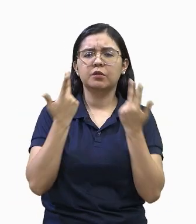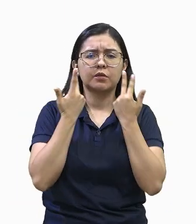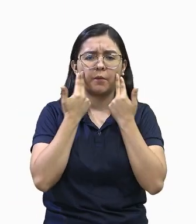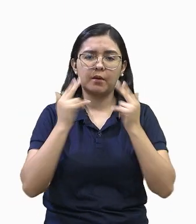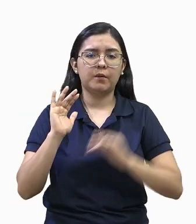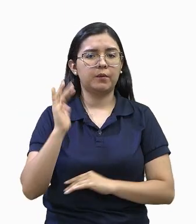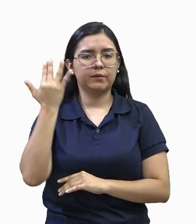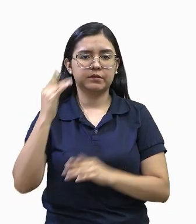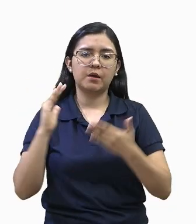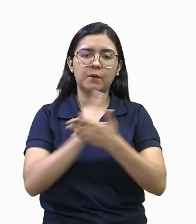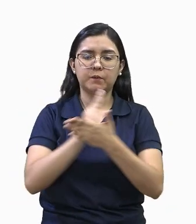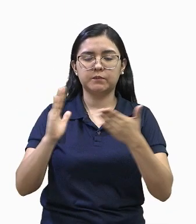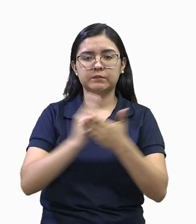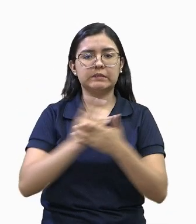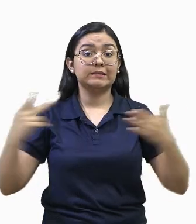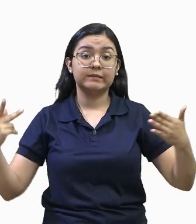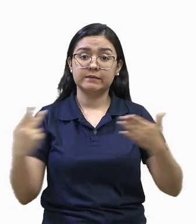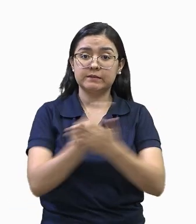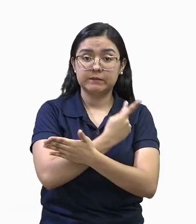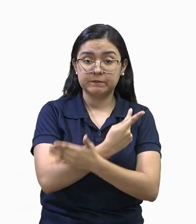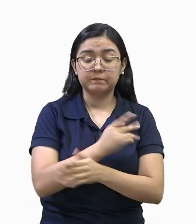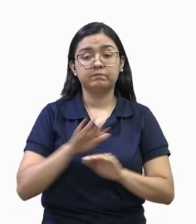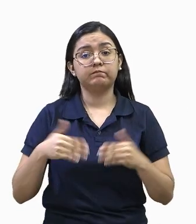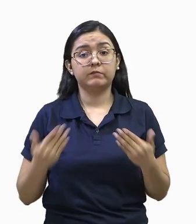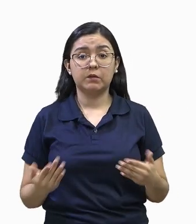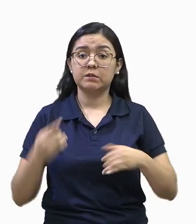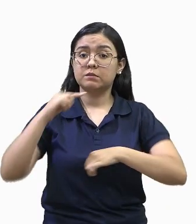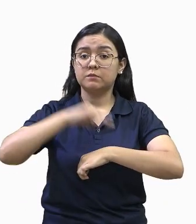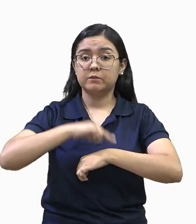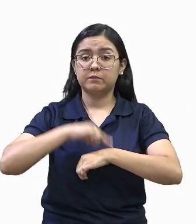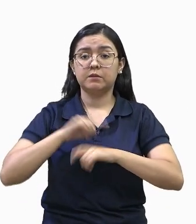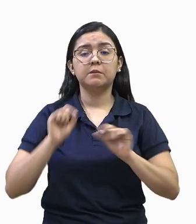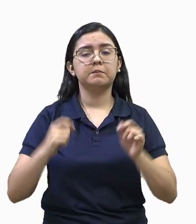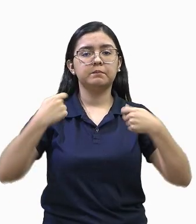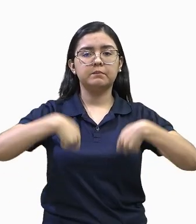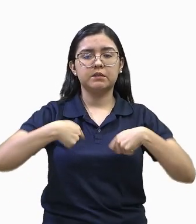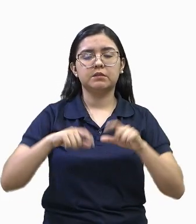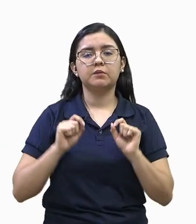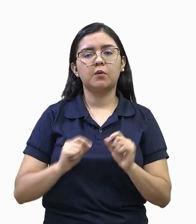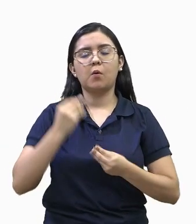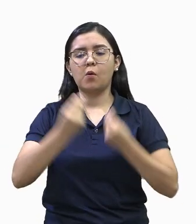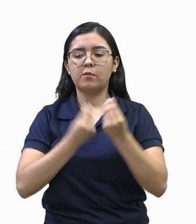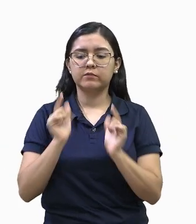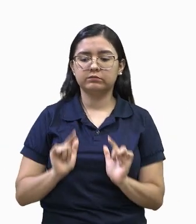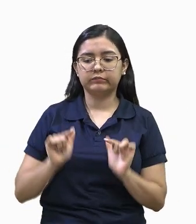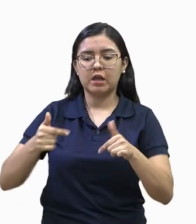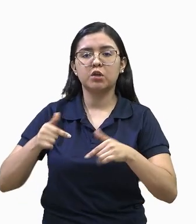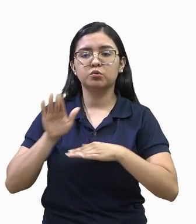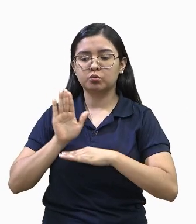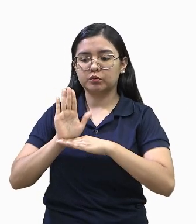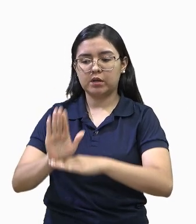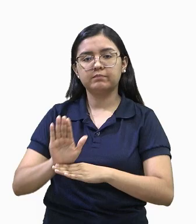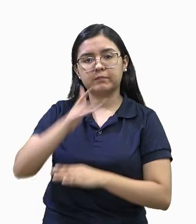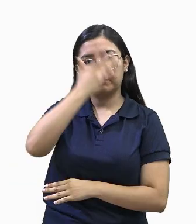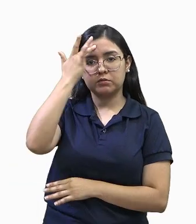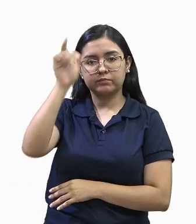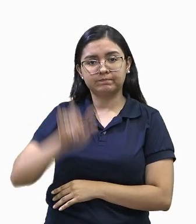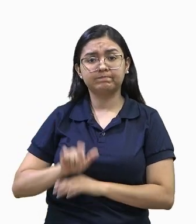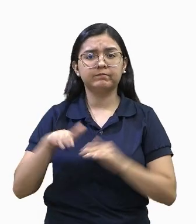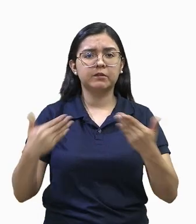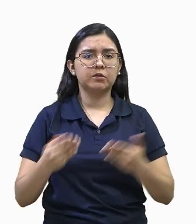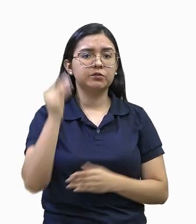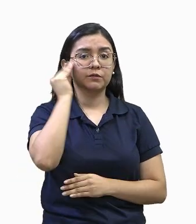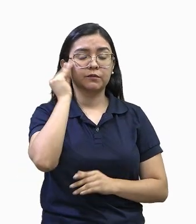acontecer alguns certos acidentes. E nessas horas é necessário que a gente saiba como agir. Então, nós vimos